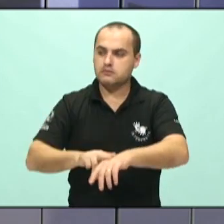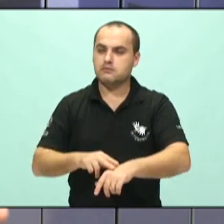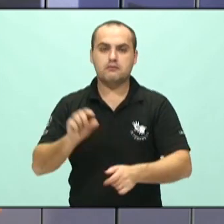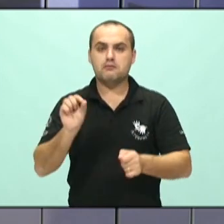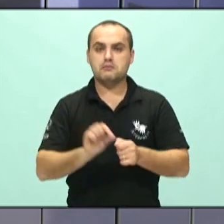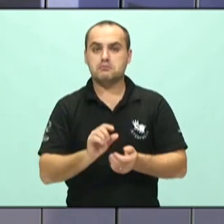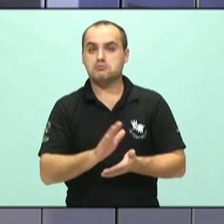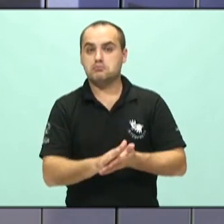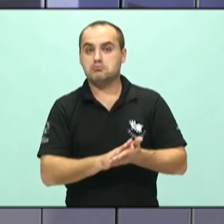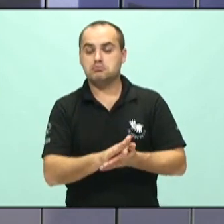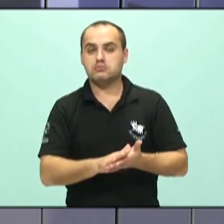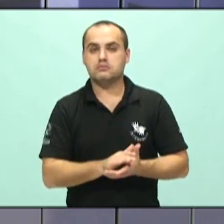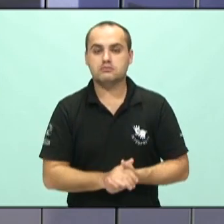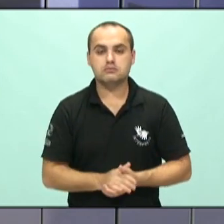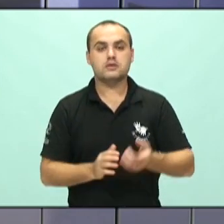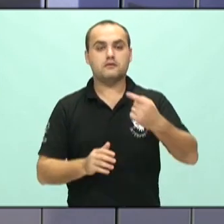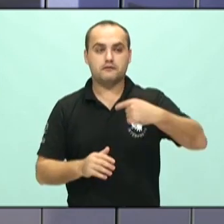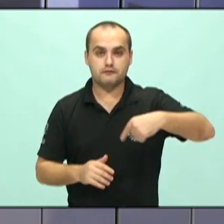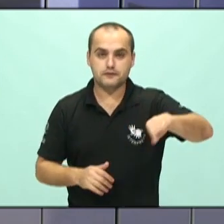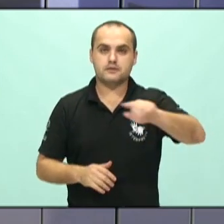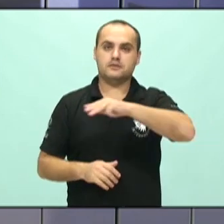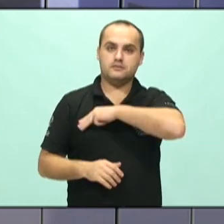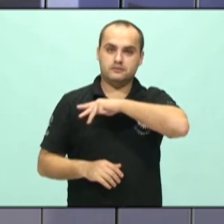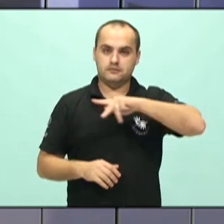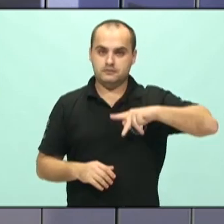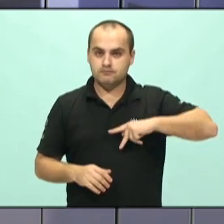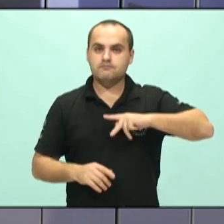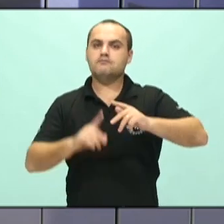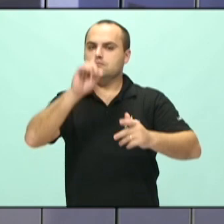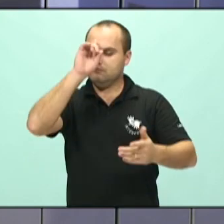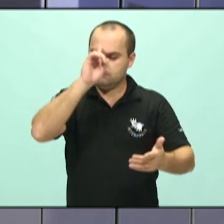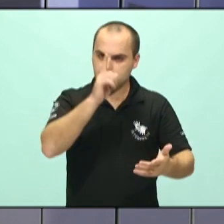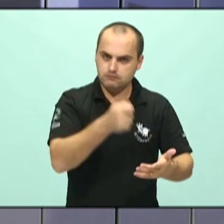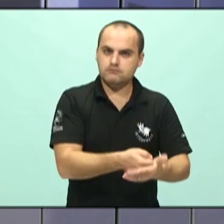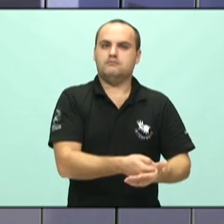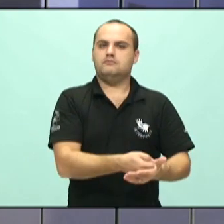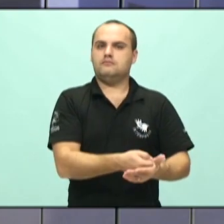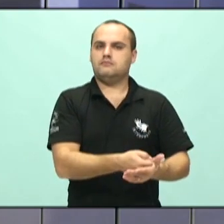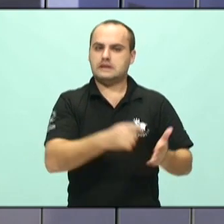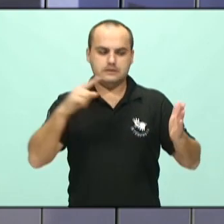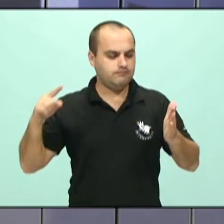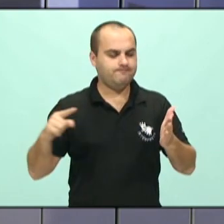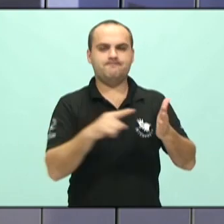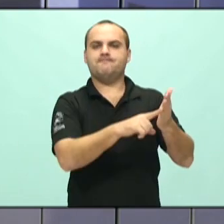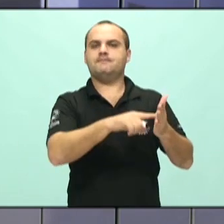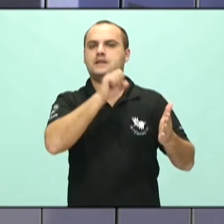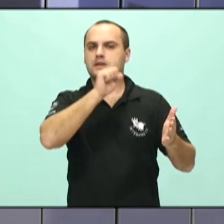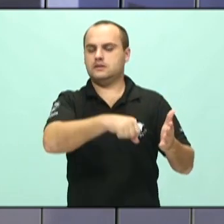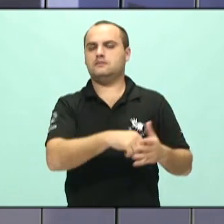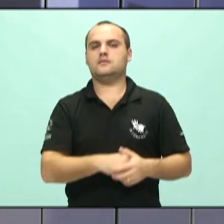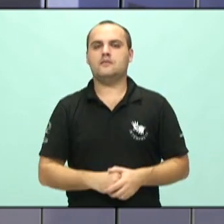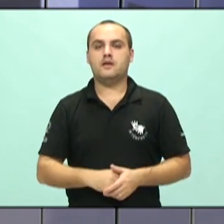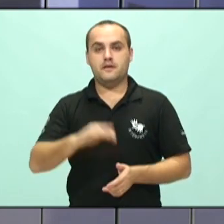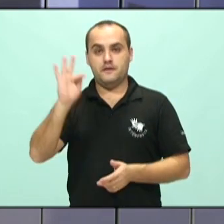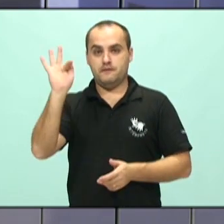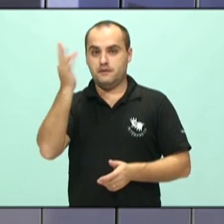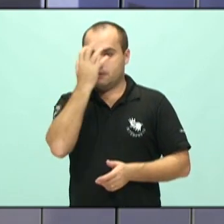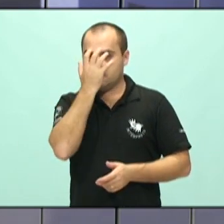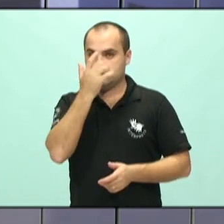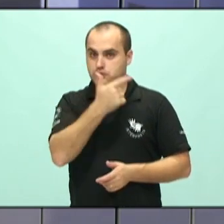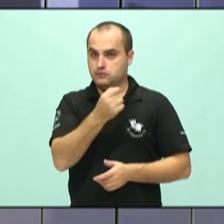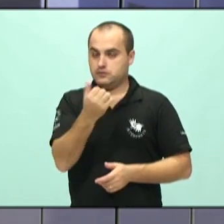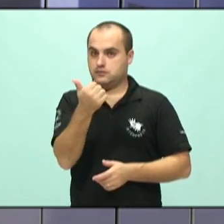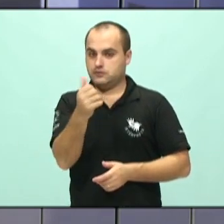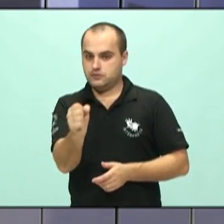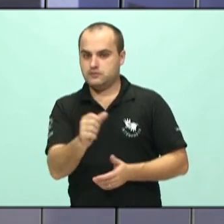disse, bom, não me resta outra saída, eu vou no Ministério Público. Denunciei no Ministério Público. E aí isso foi em fevereiro de 2018.